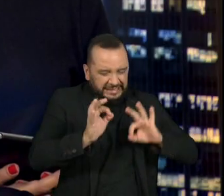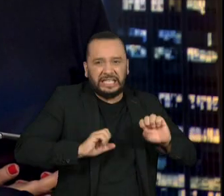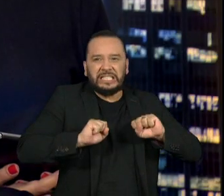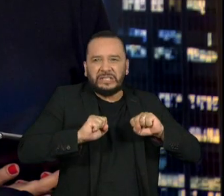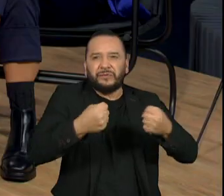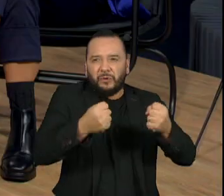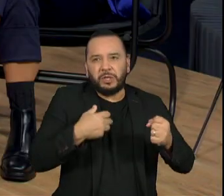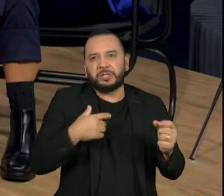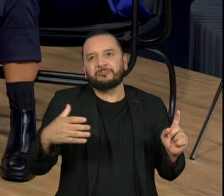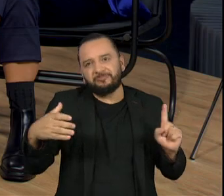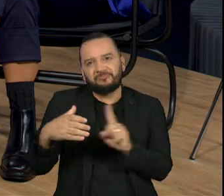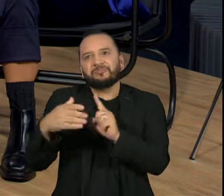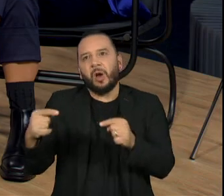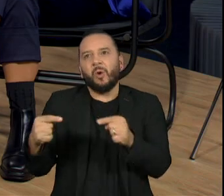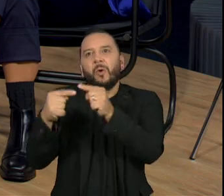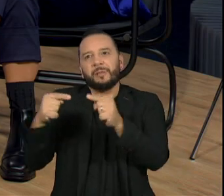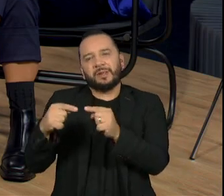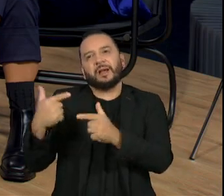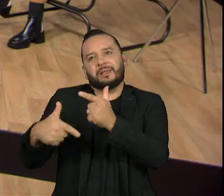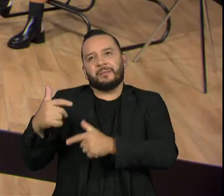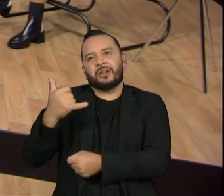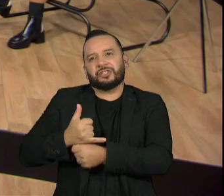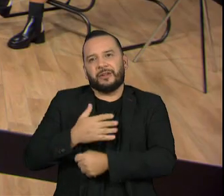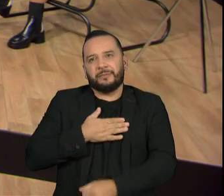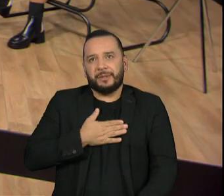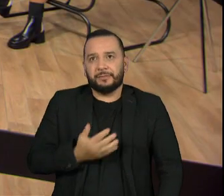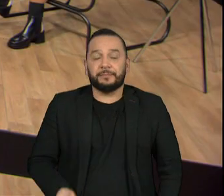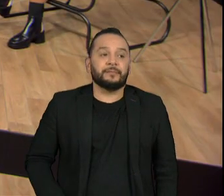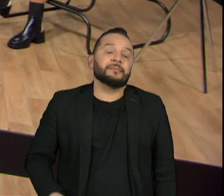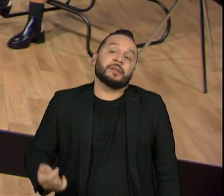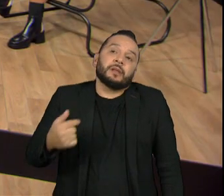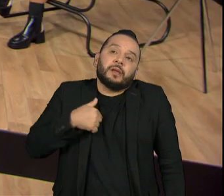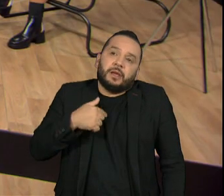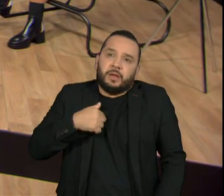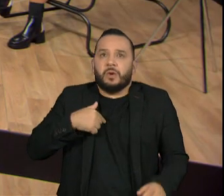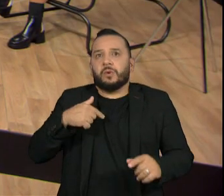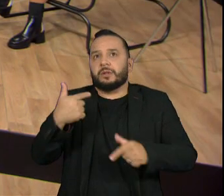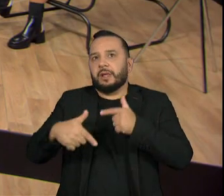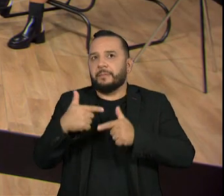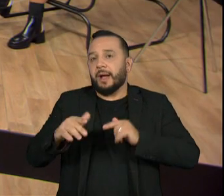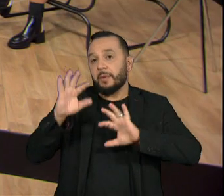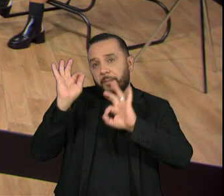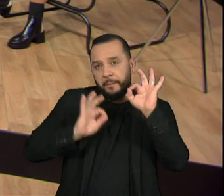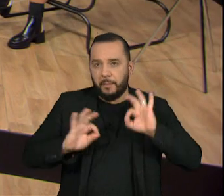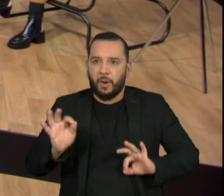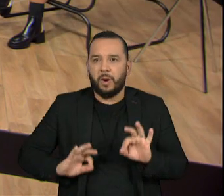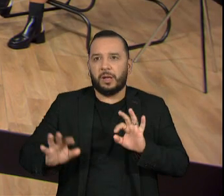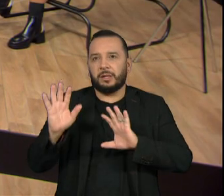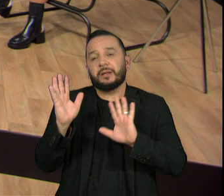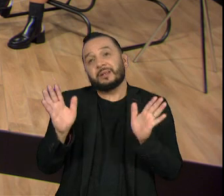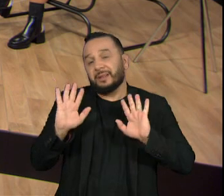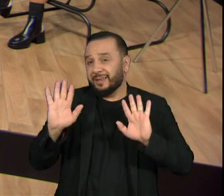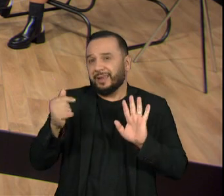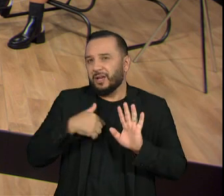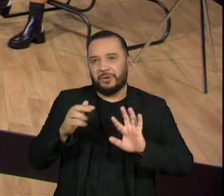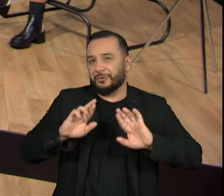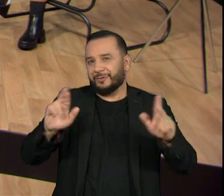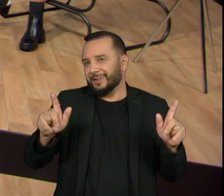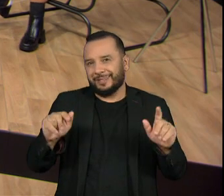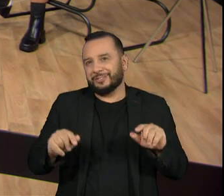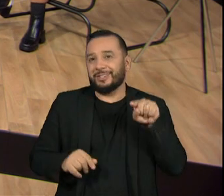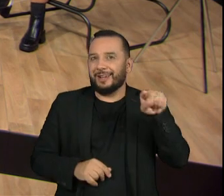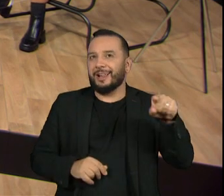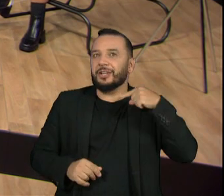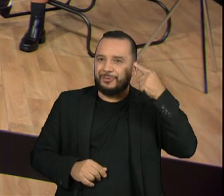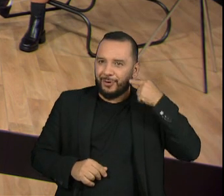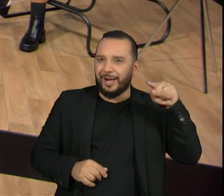eu trabalho com moda, eu tenho uma visão muito mais solta, eu acho, mais fluida mesmo, né? Porque eu acho que ela, como advogada, deve